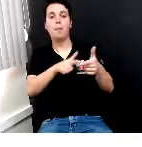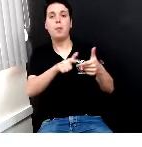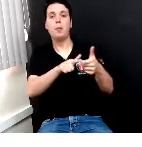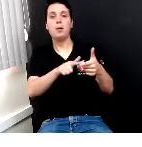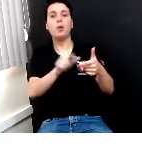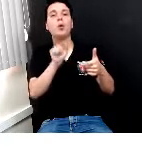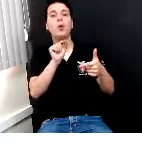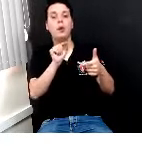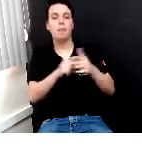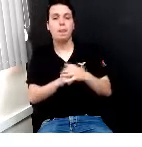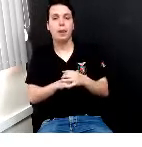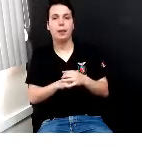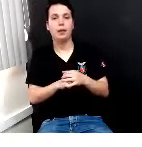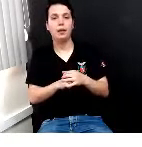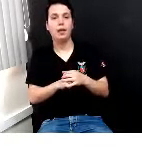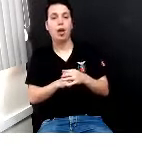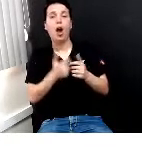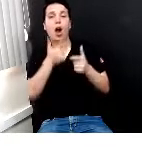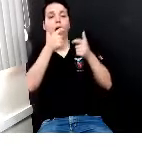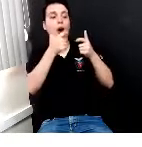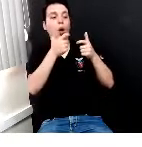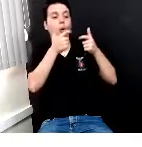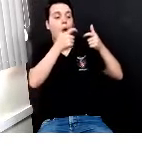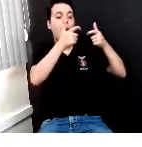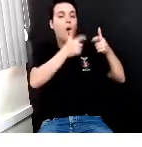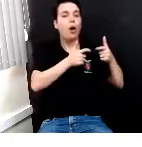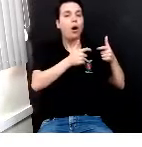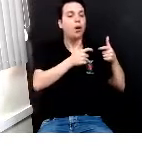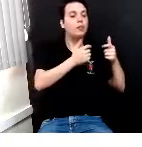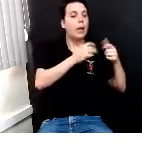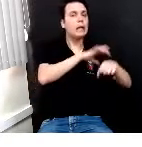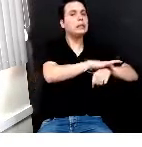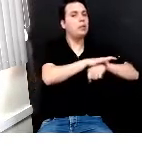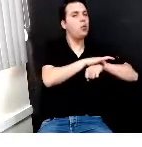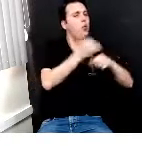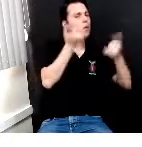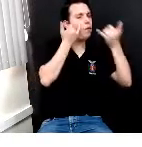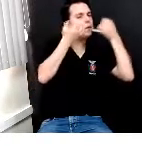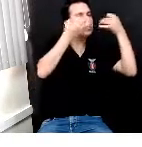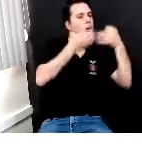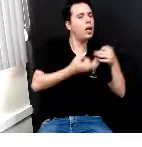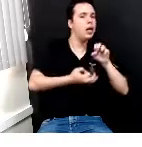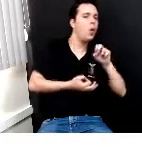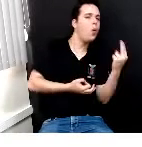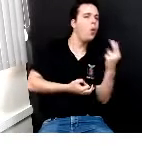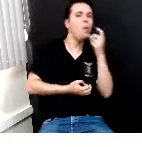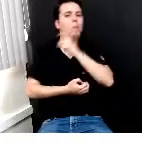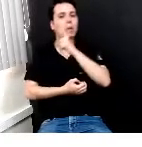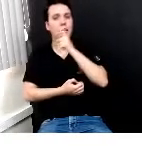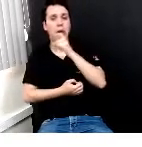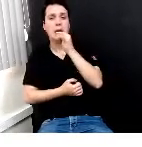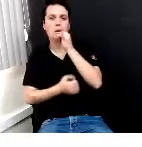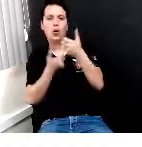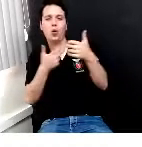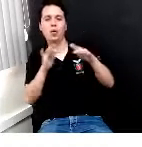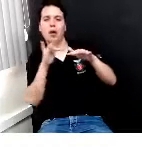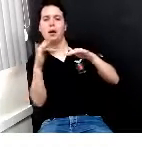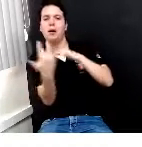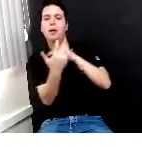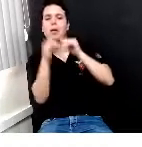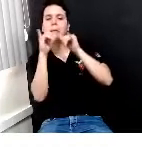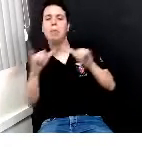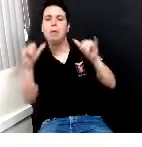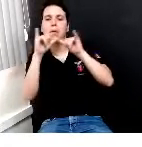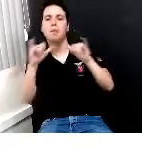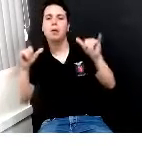de informação, o que que é seguro, do que não é, principalmente aquilo que nós recebemos pelas nossas redes sociais, as